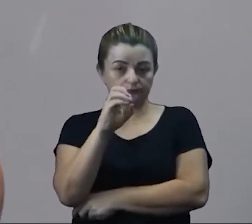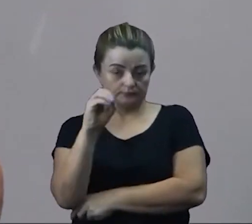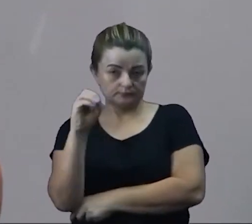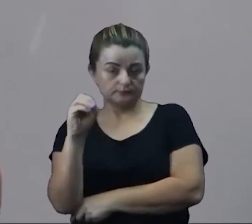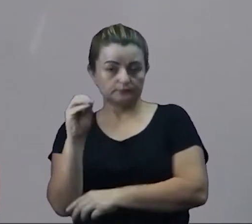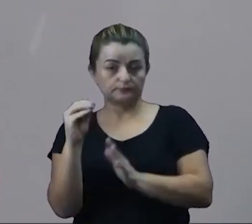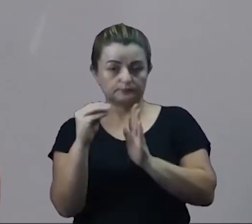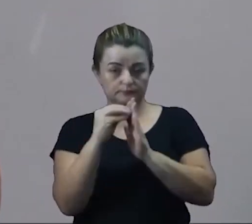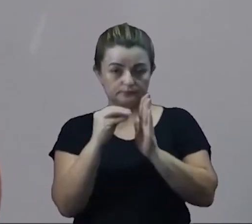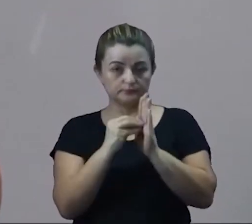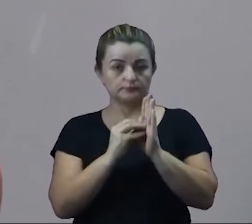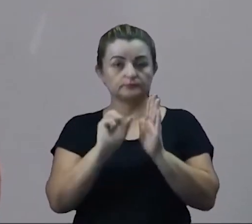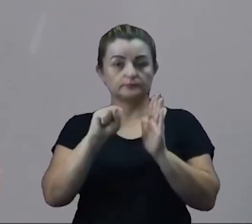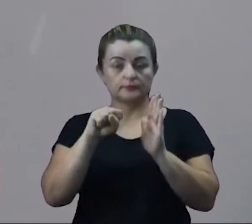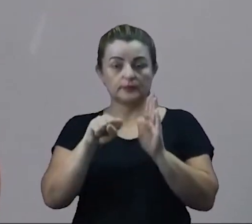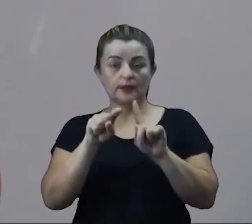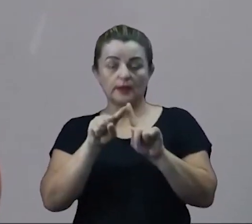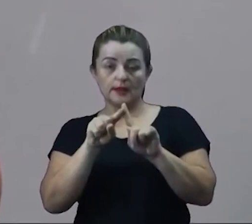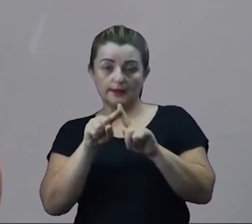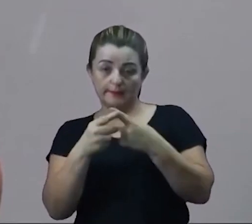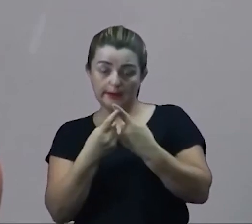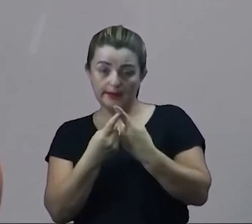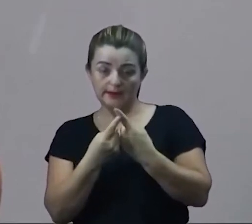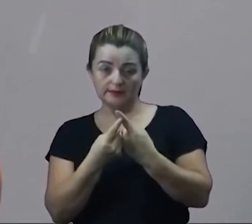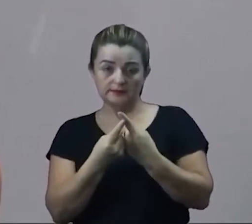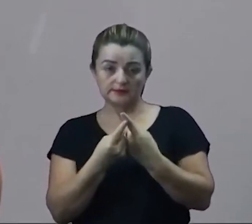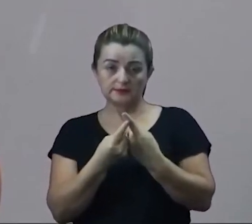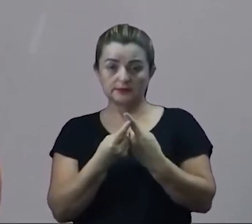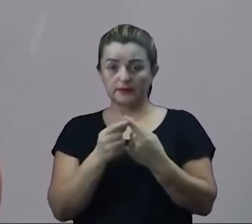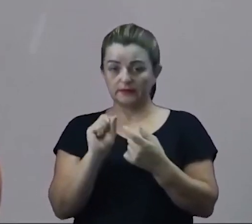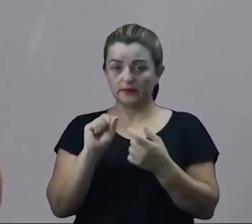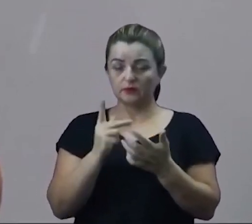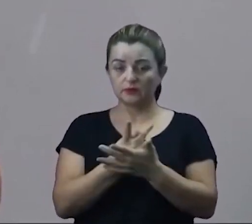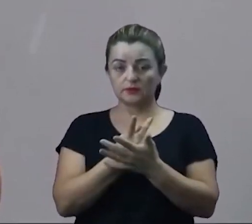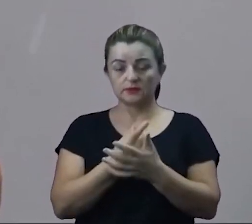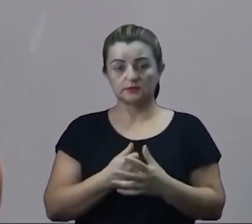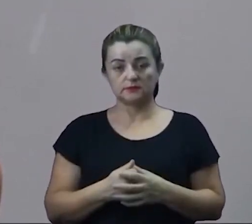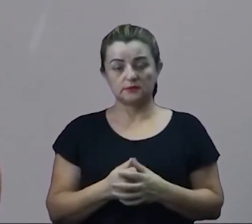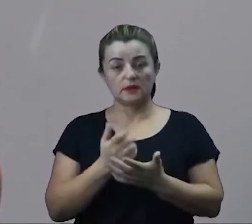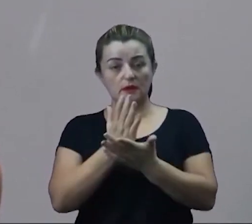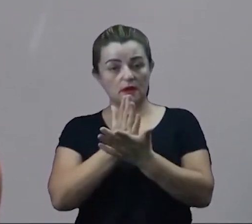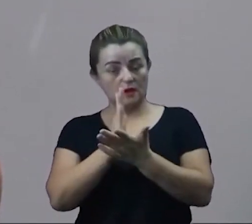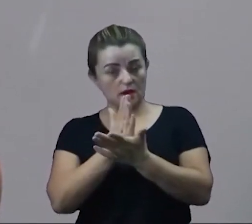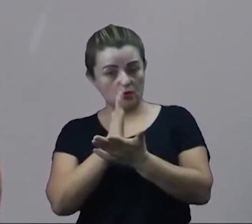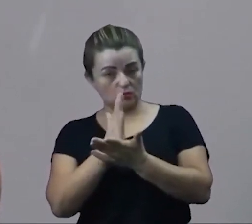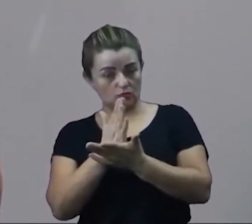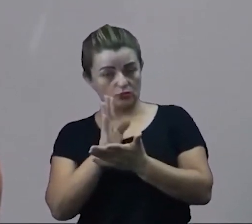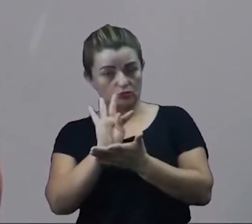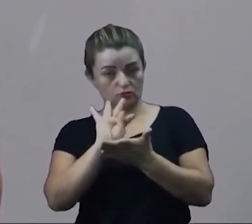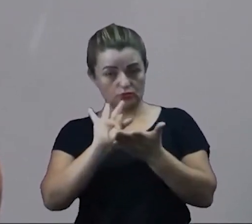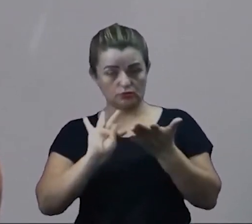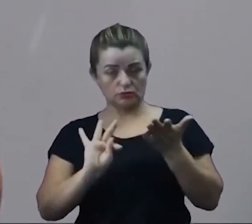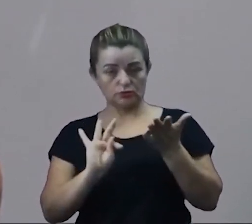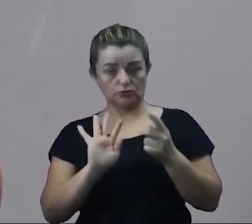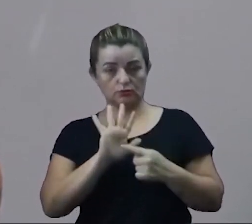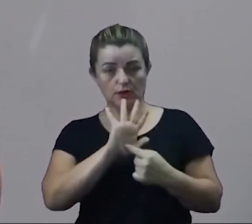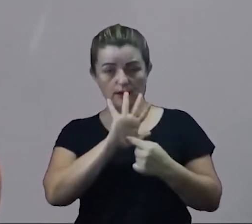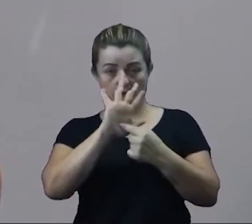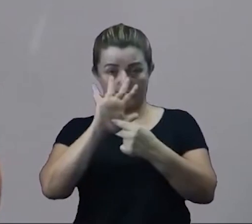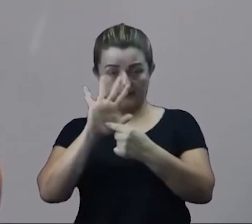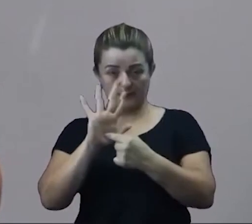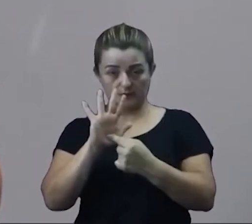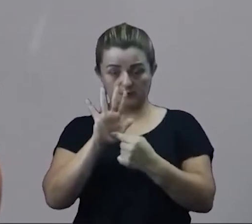mesmo apresentando 2 desvios gramaticais e 1 de estrutura. É isso mesmo. Alguns textos 1000, eles apresentam